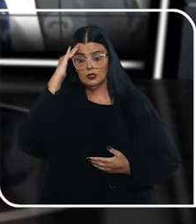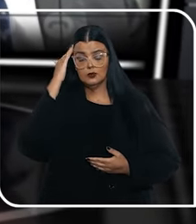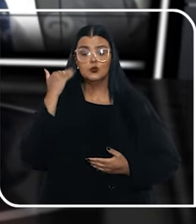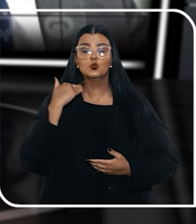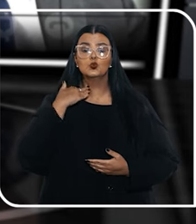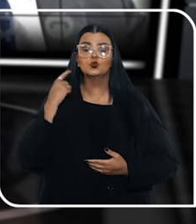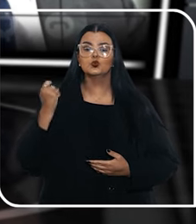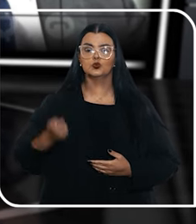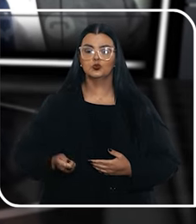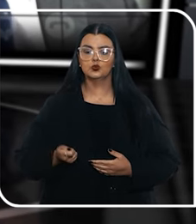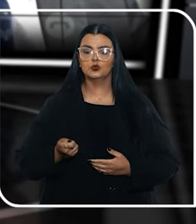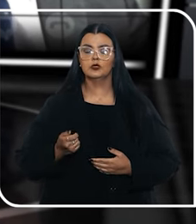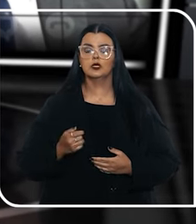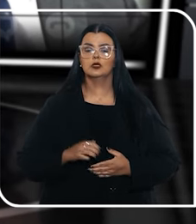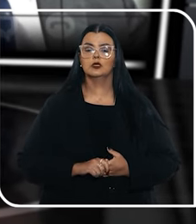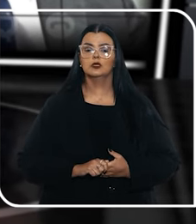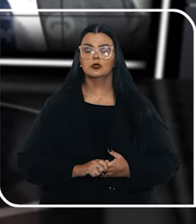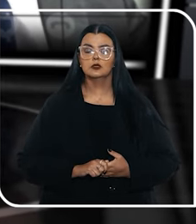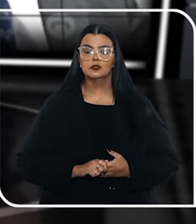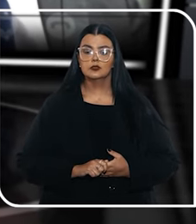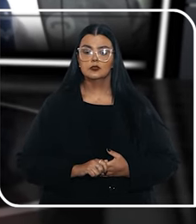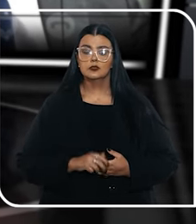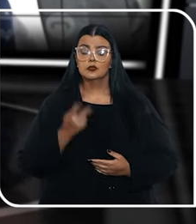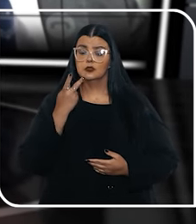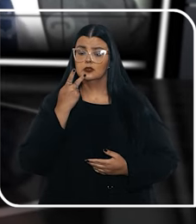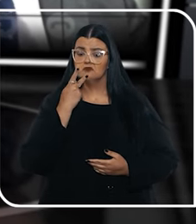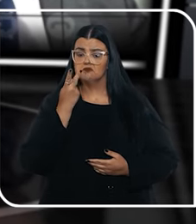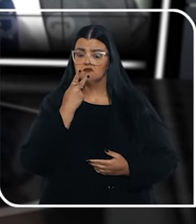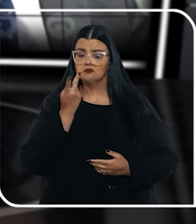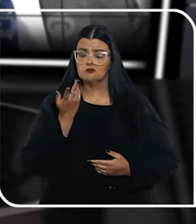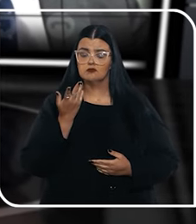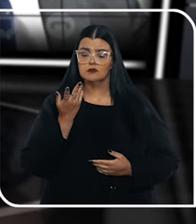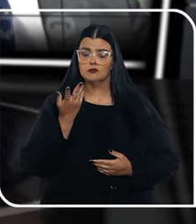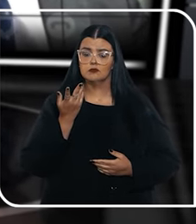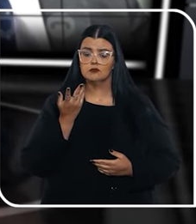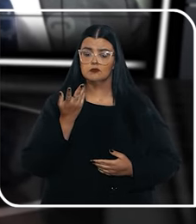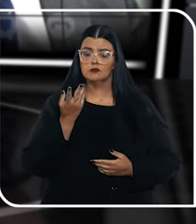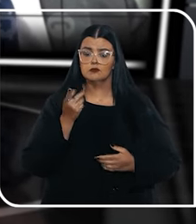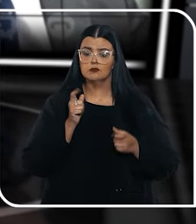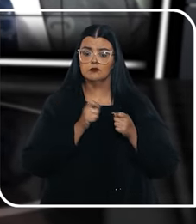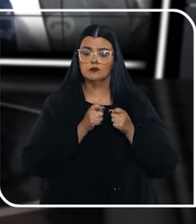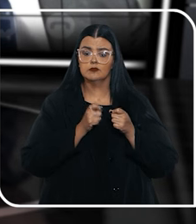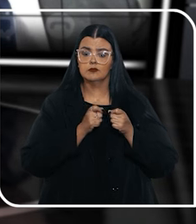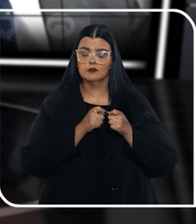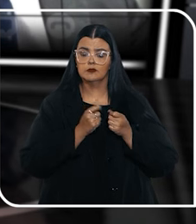entendimento do juiz ali em primeira instância, quando você fazia em